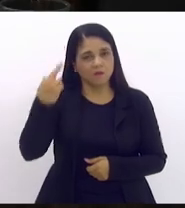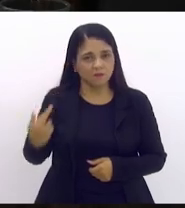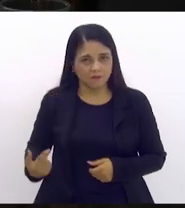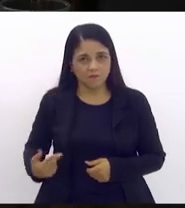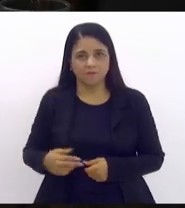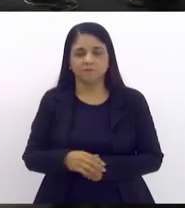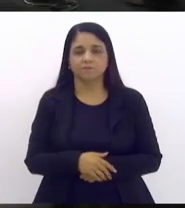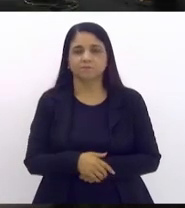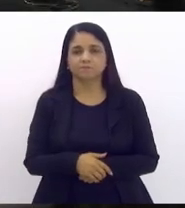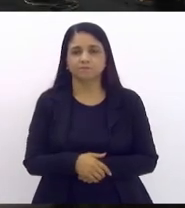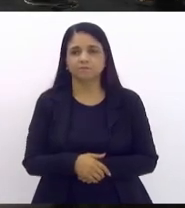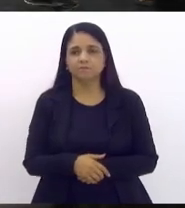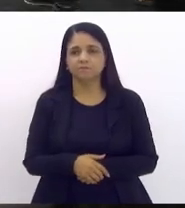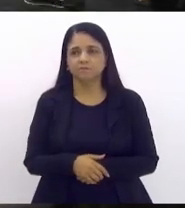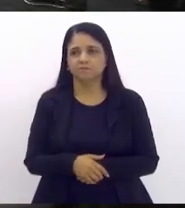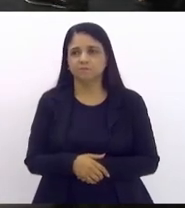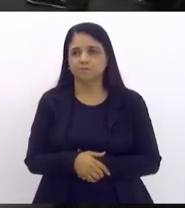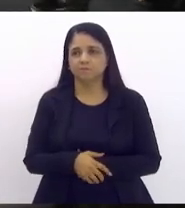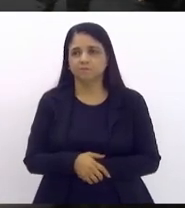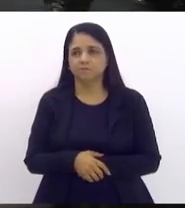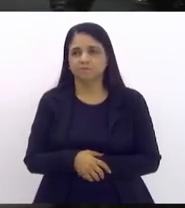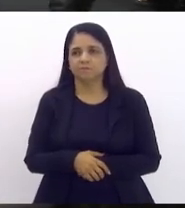Souza.